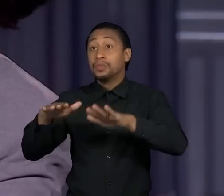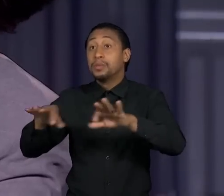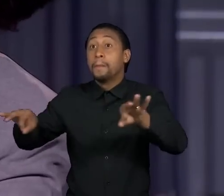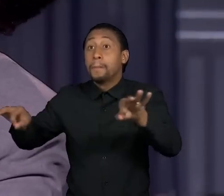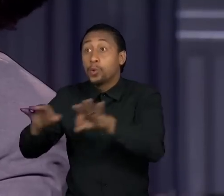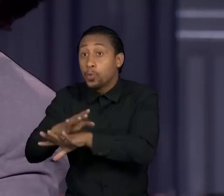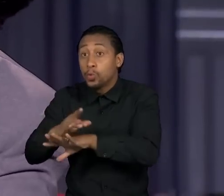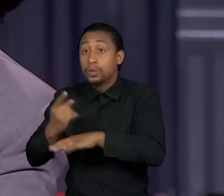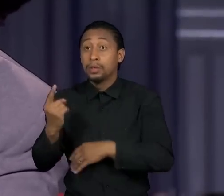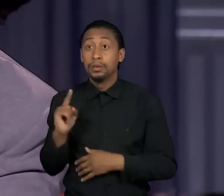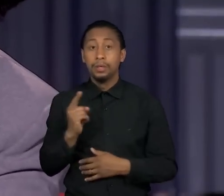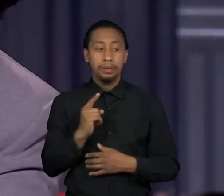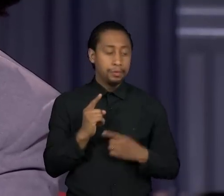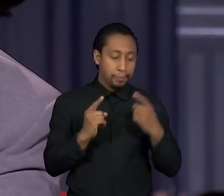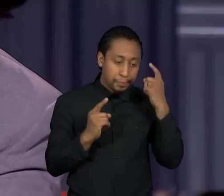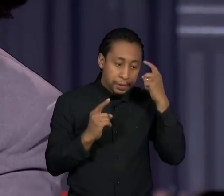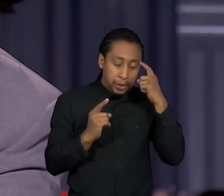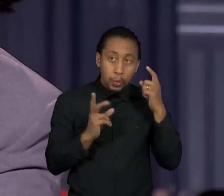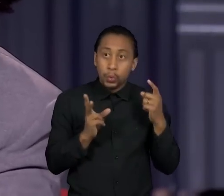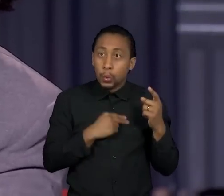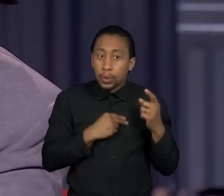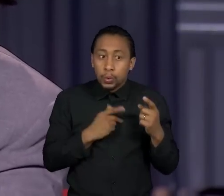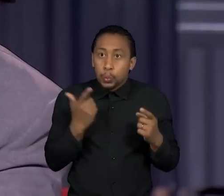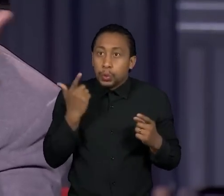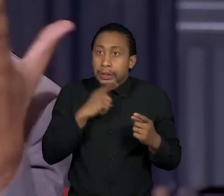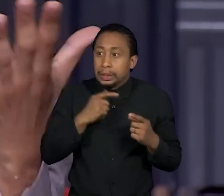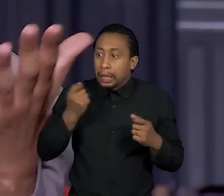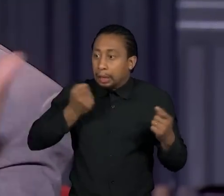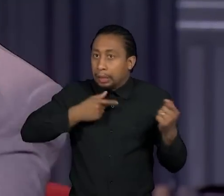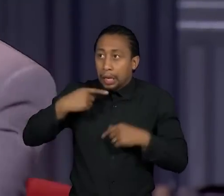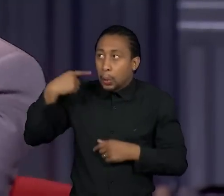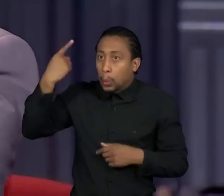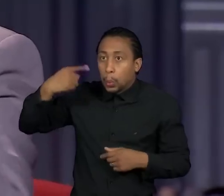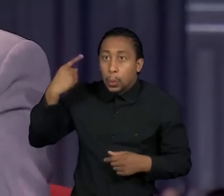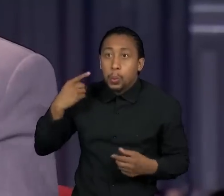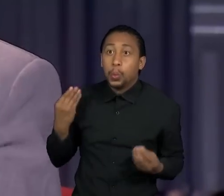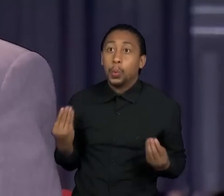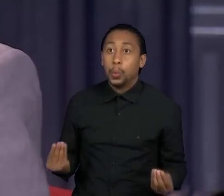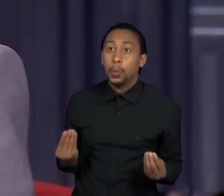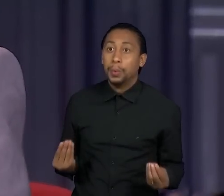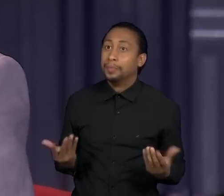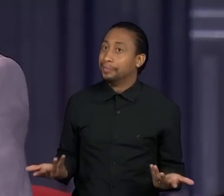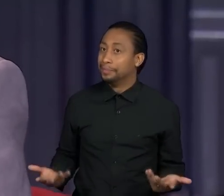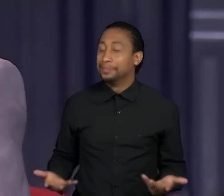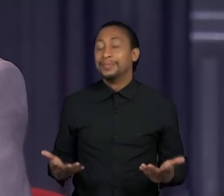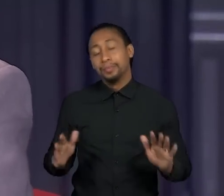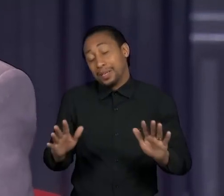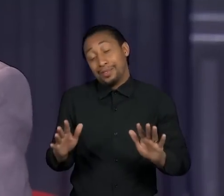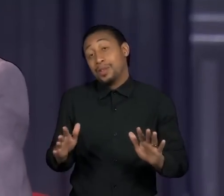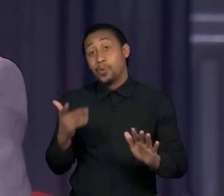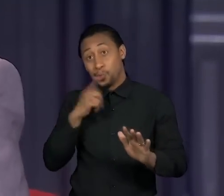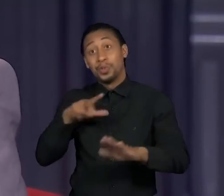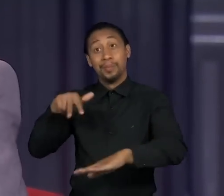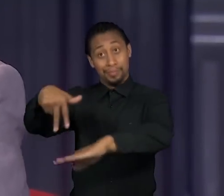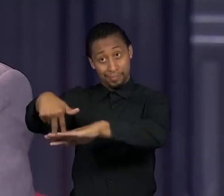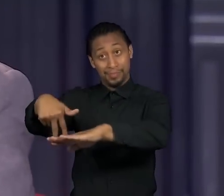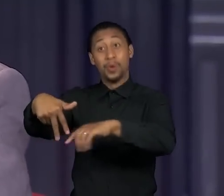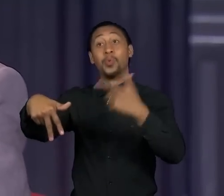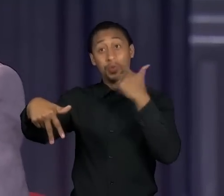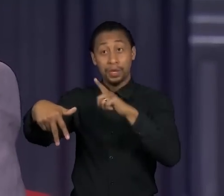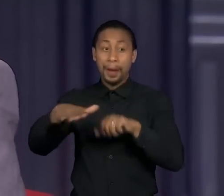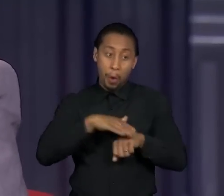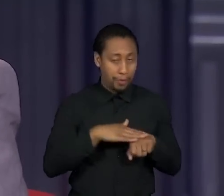olha as paradas que eu falei, meu irmão. Que loucura, eu não falaria isso assim numa conversa. Mas falo no palco, dou testa